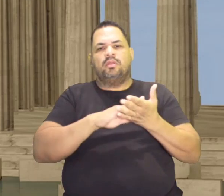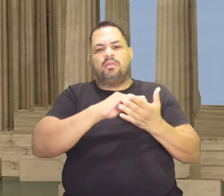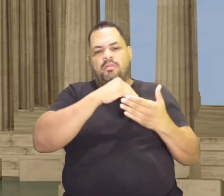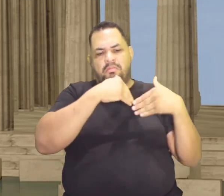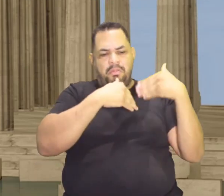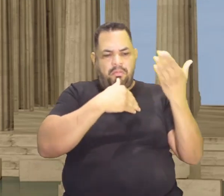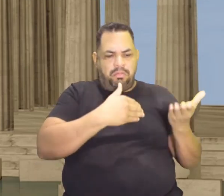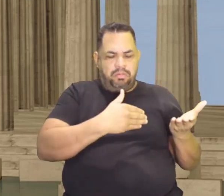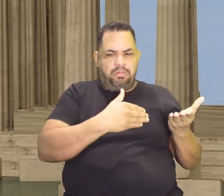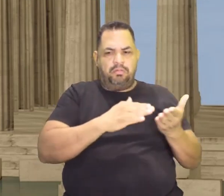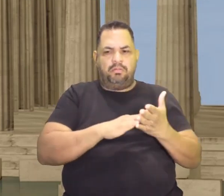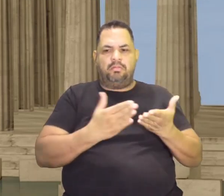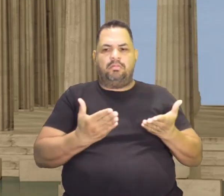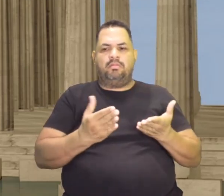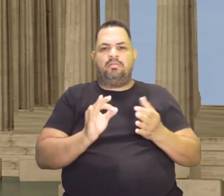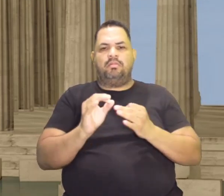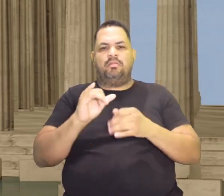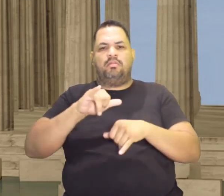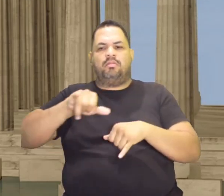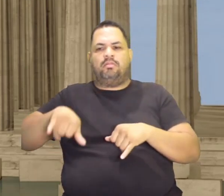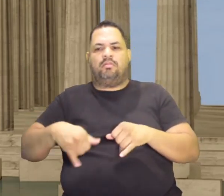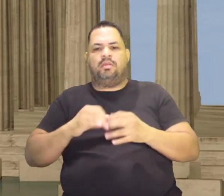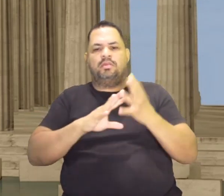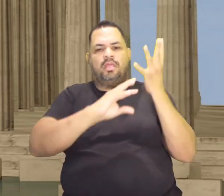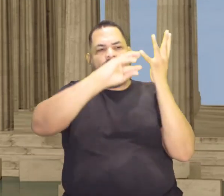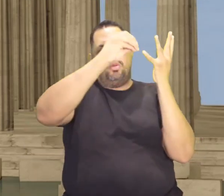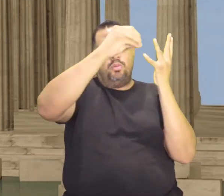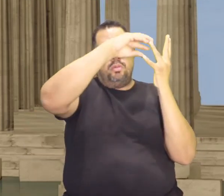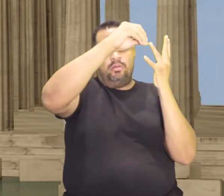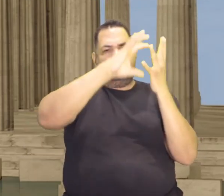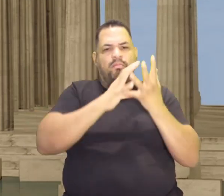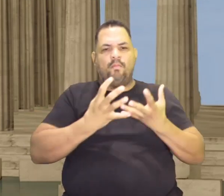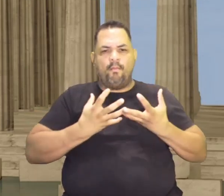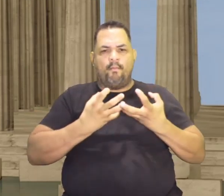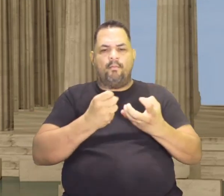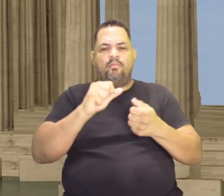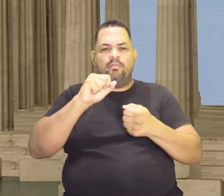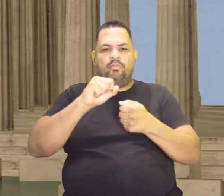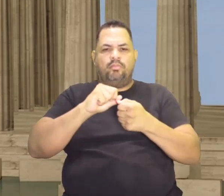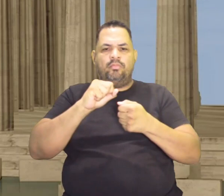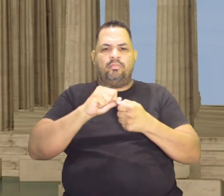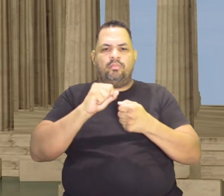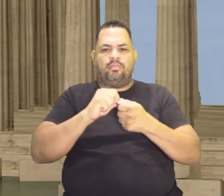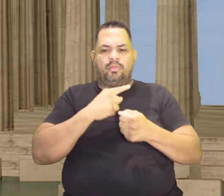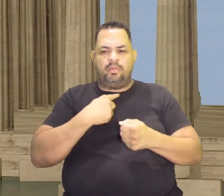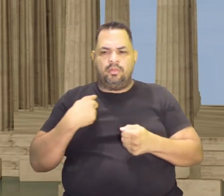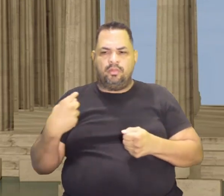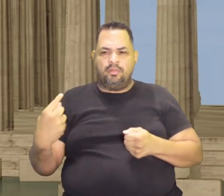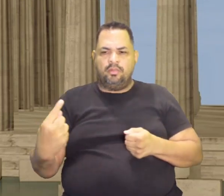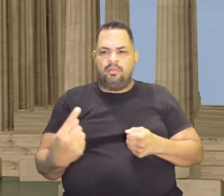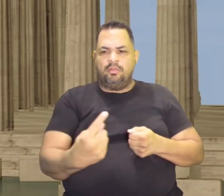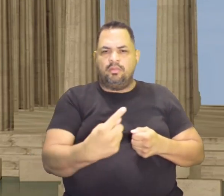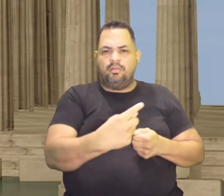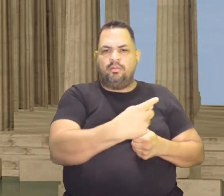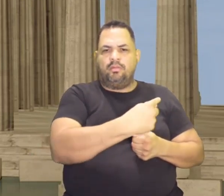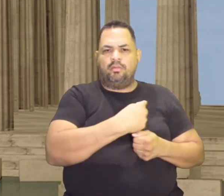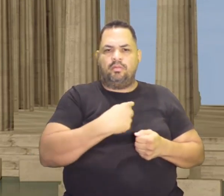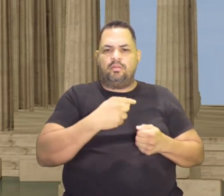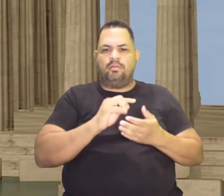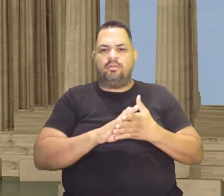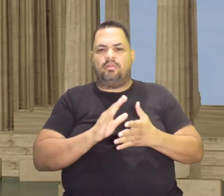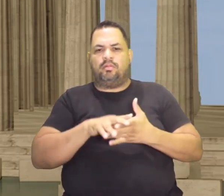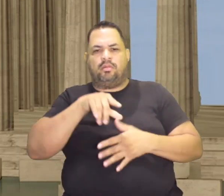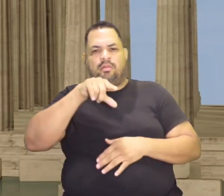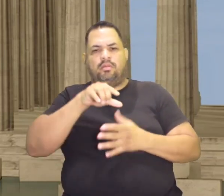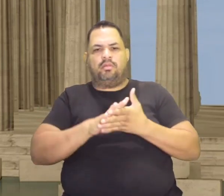caída, né? Melhor, uma árvore caída, aproveitar os galhos que estão lá secos e vou fazer um cercado ali para colocar